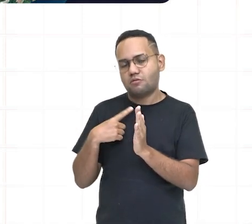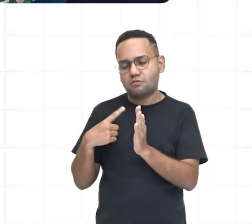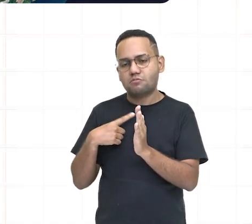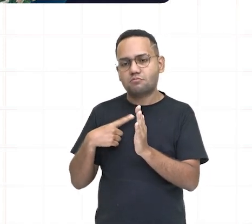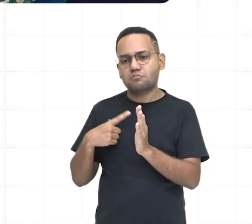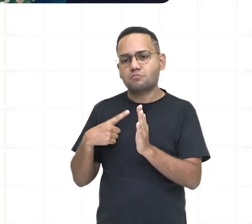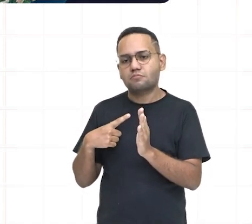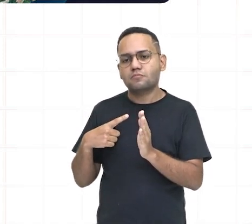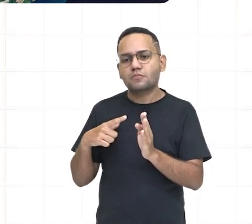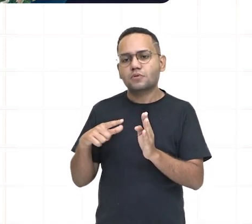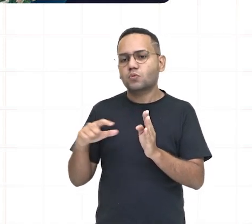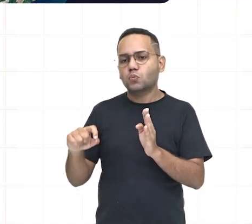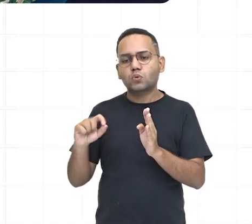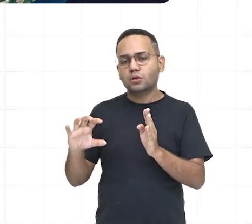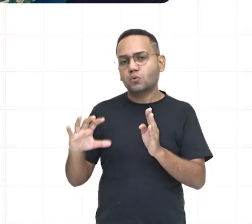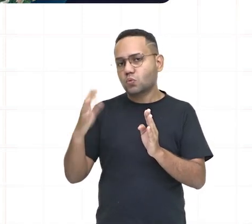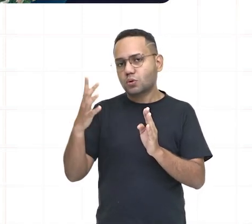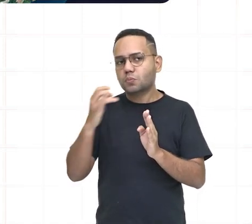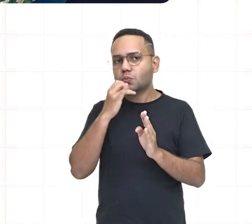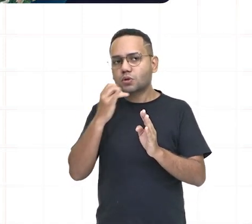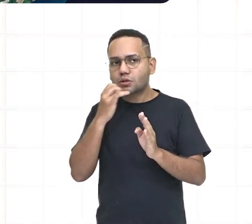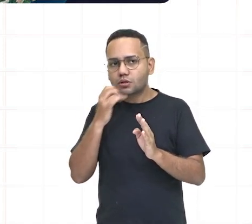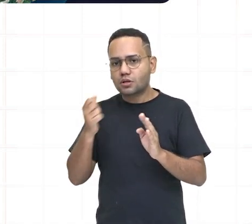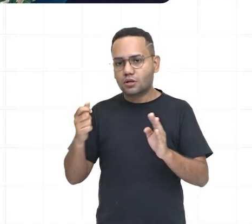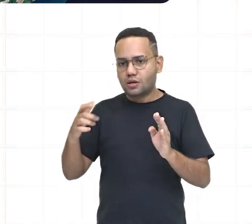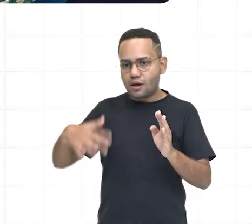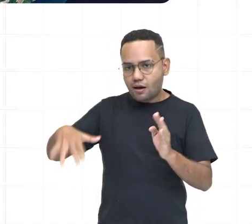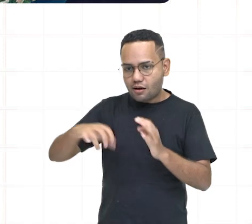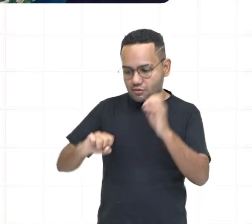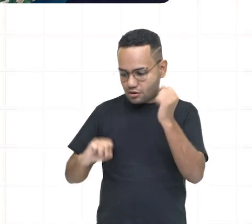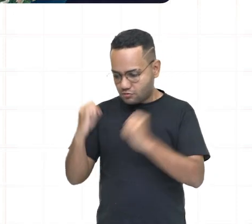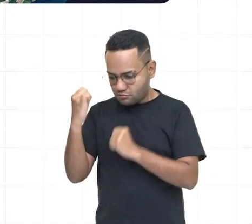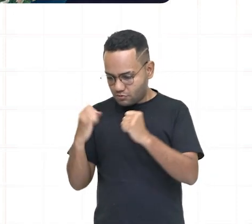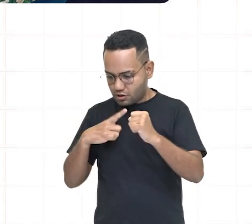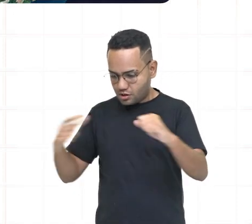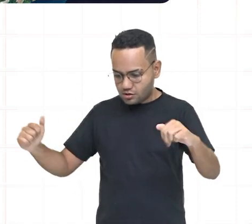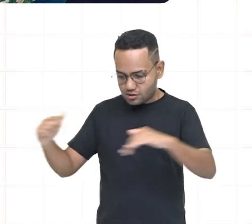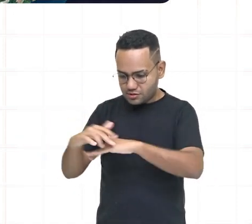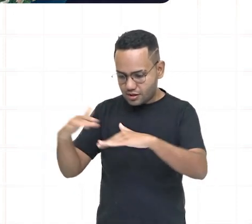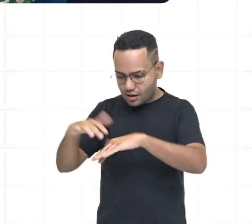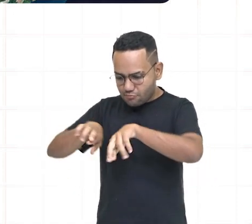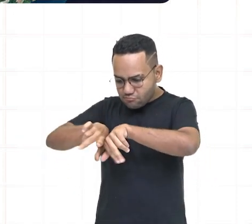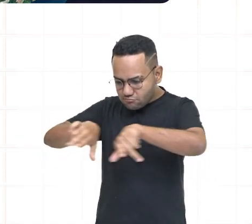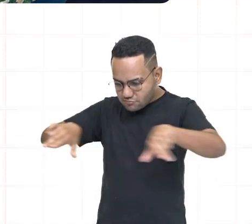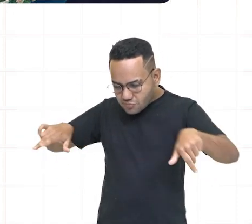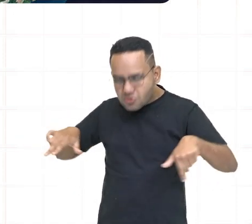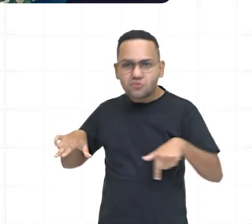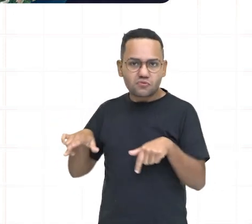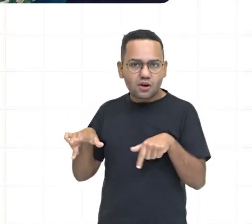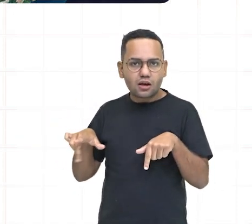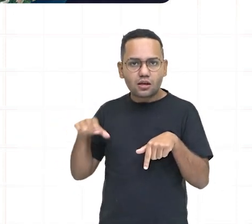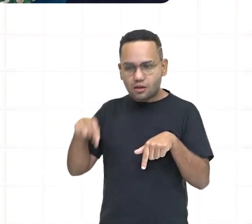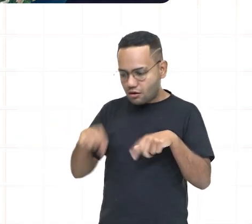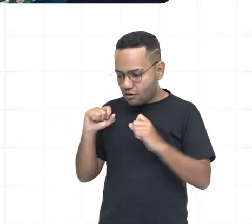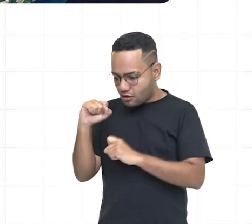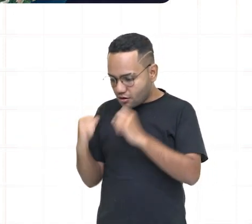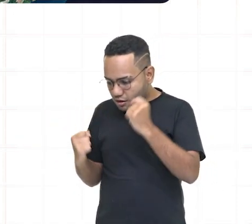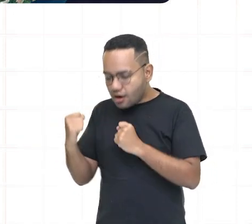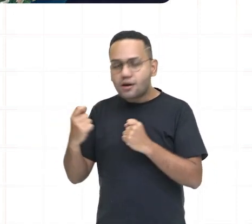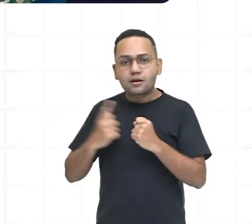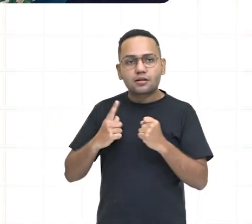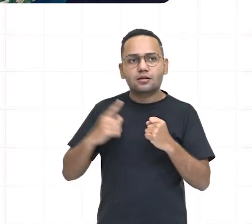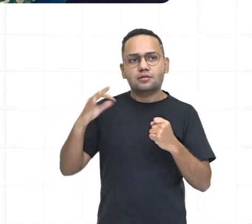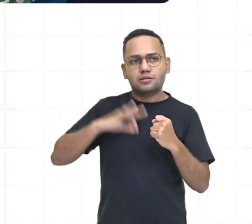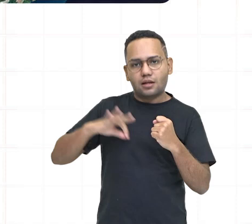isso ocorra ao redor da indústria, que gera empregos e gera salários naqueles